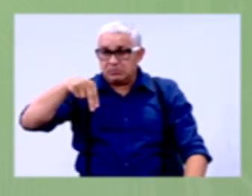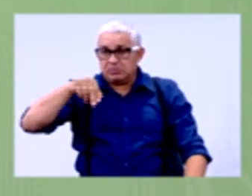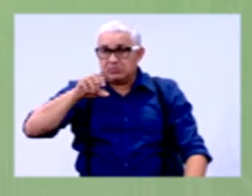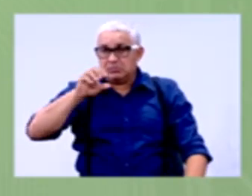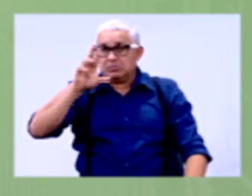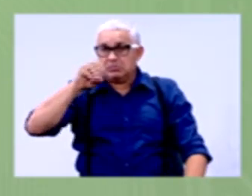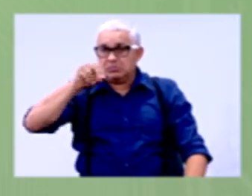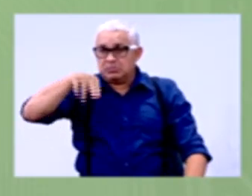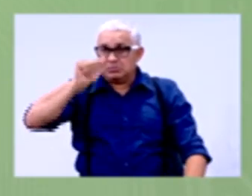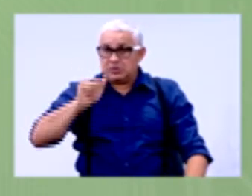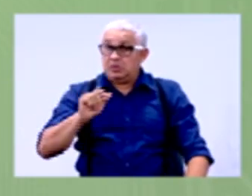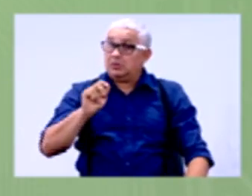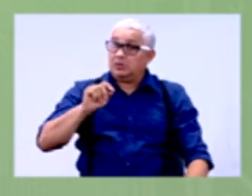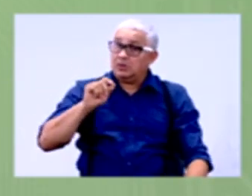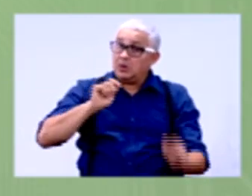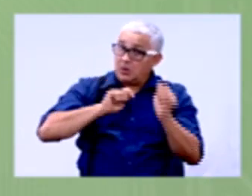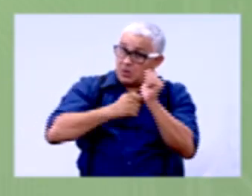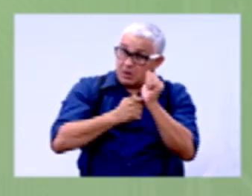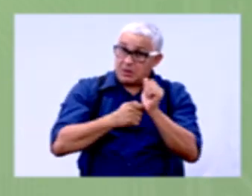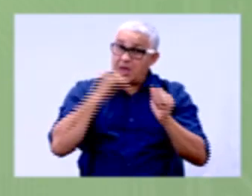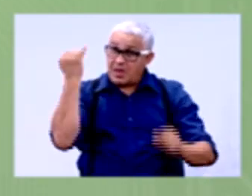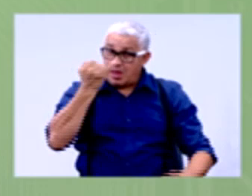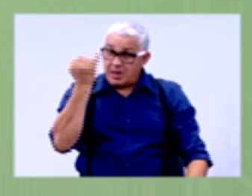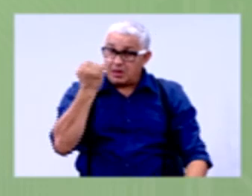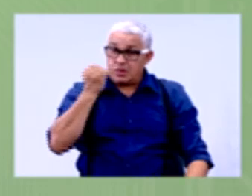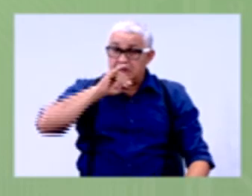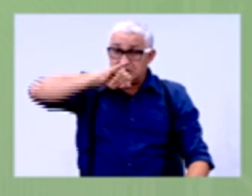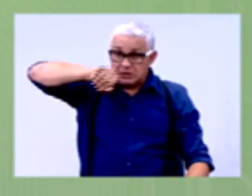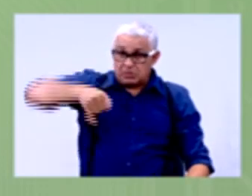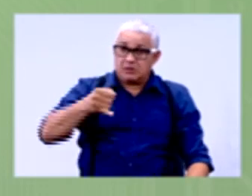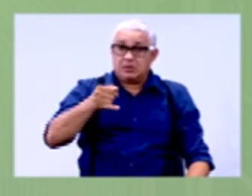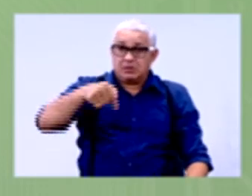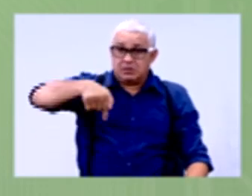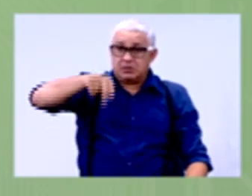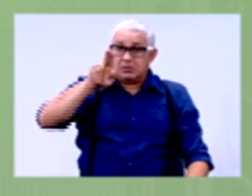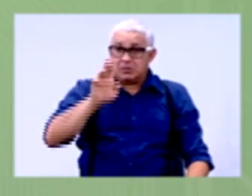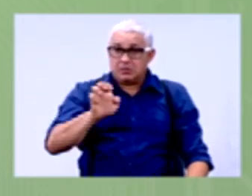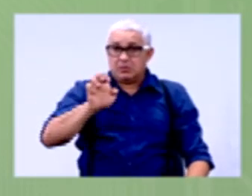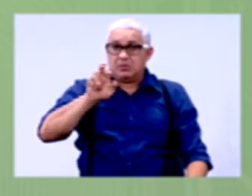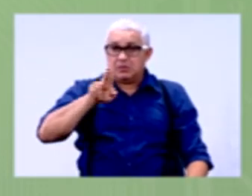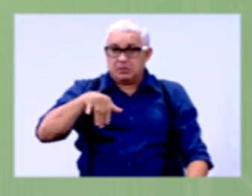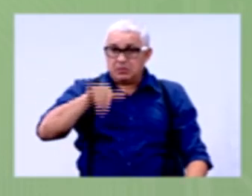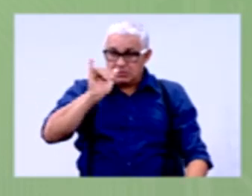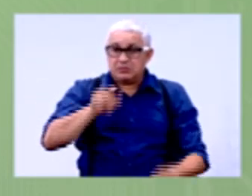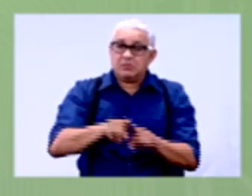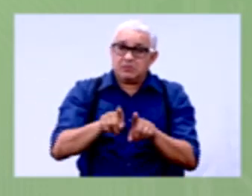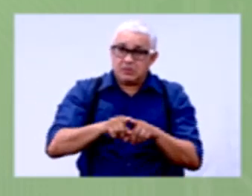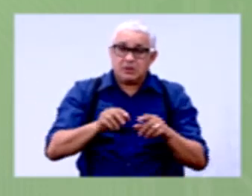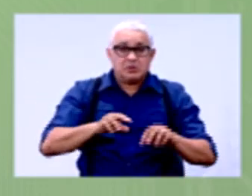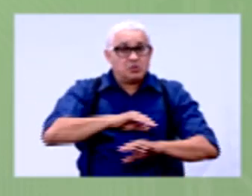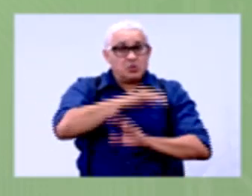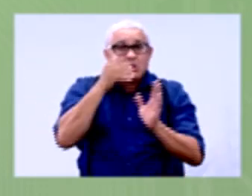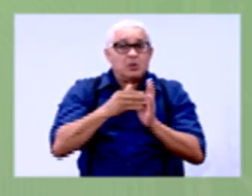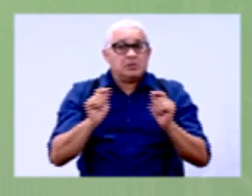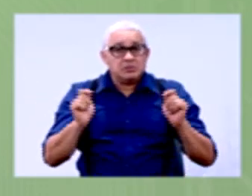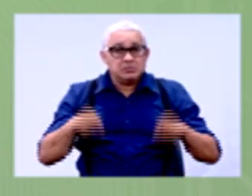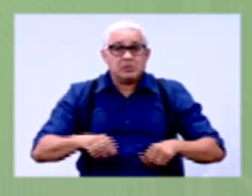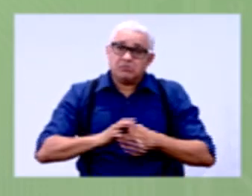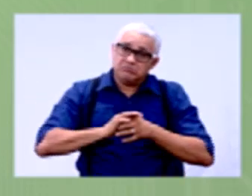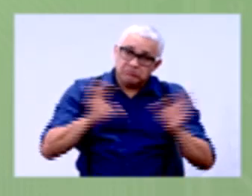a gente começar a entender outras situações a partir de agora, tudo isso permitindo que